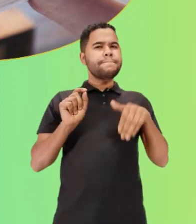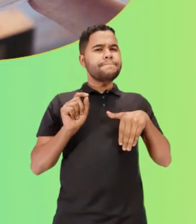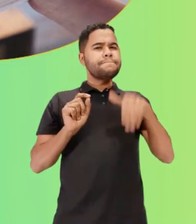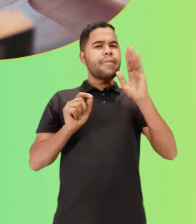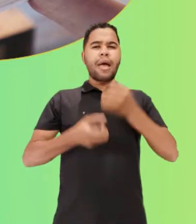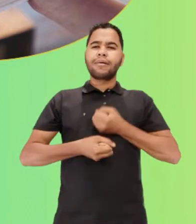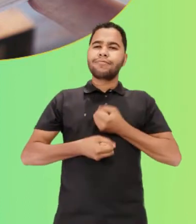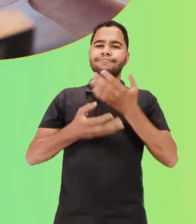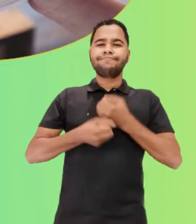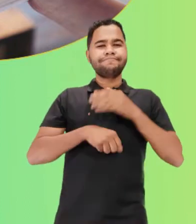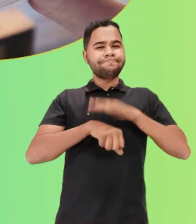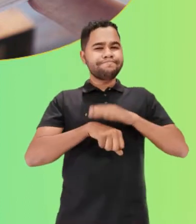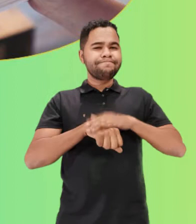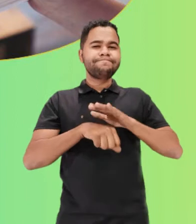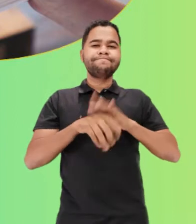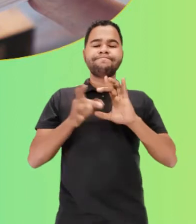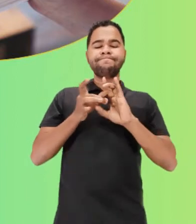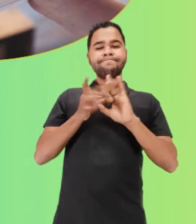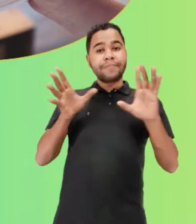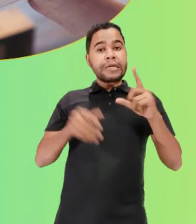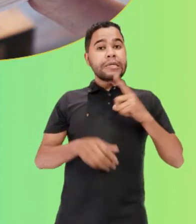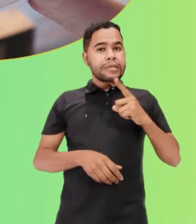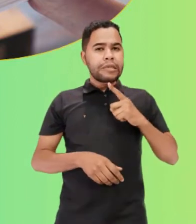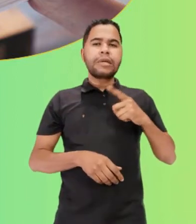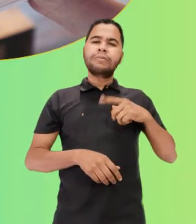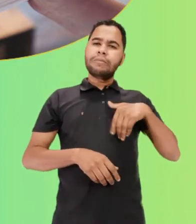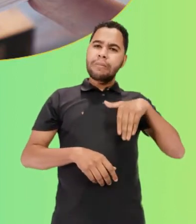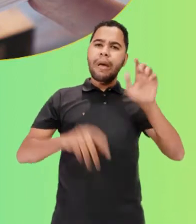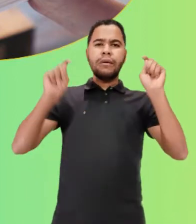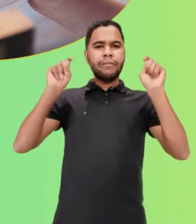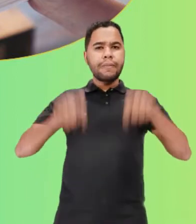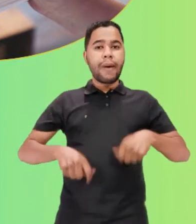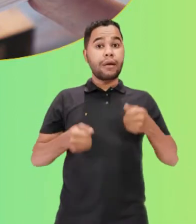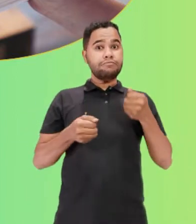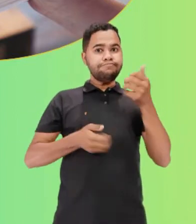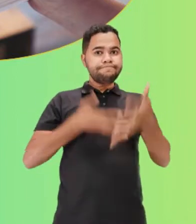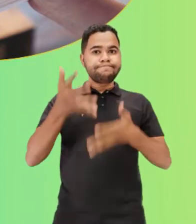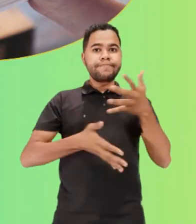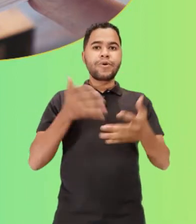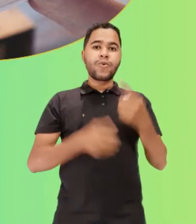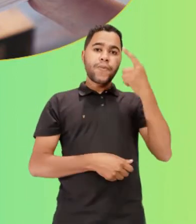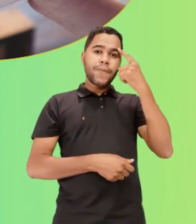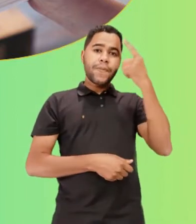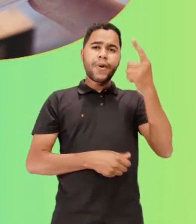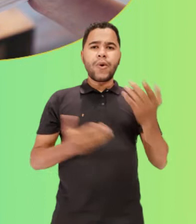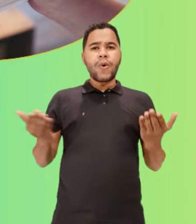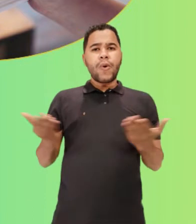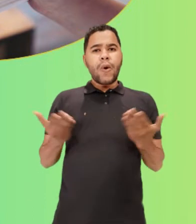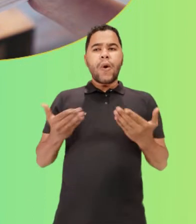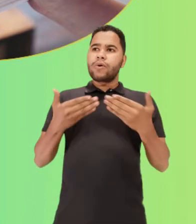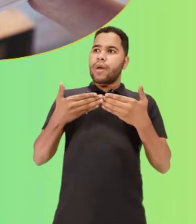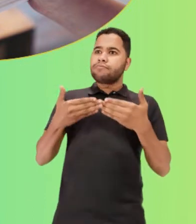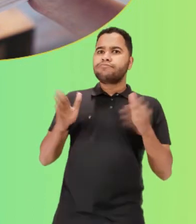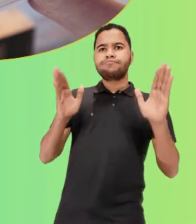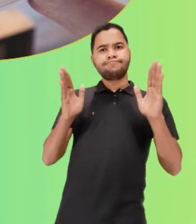mais espontâneos e eles têm mais condição de falar o que eles pensam, porque hoje existe uma